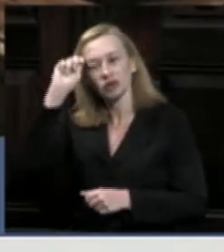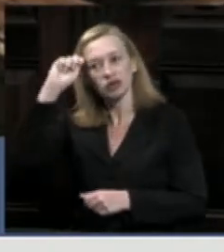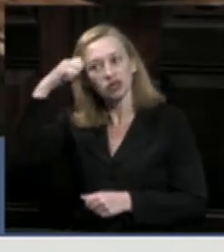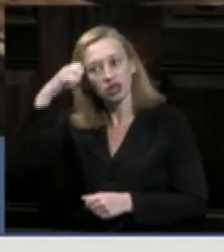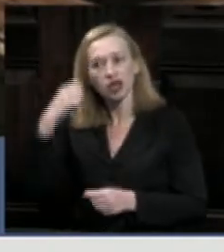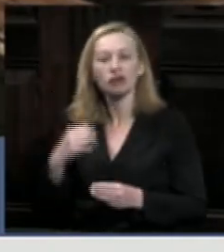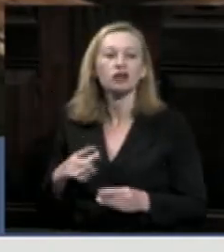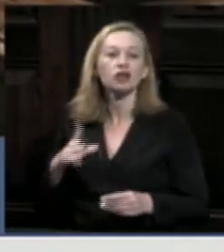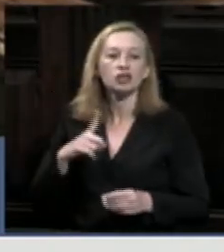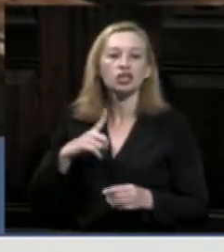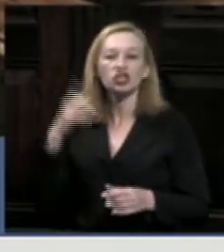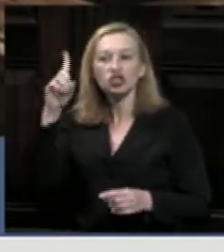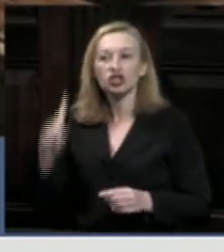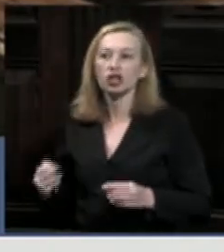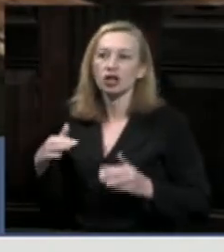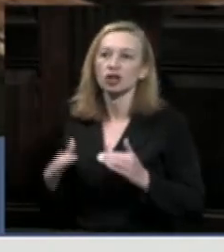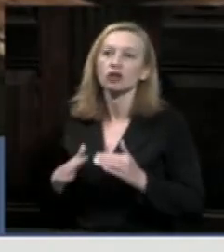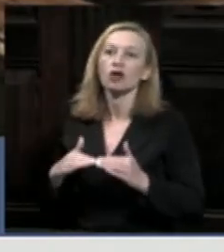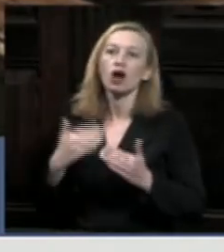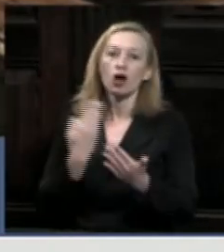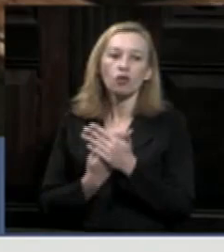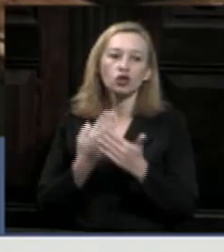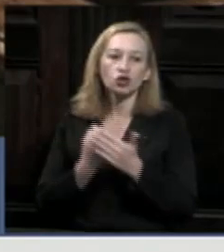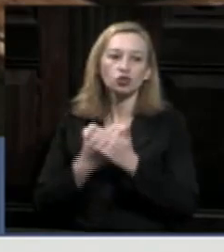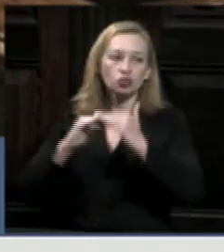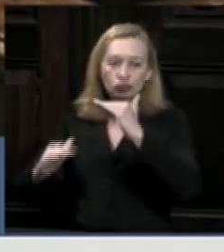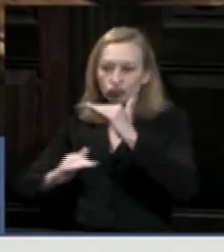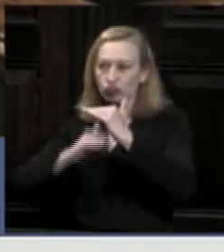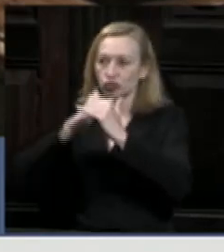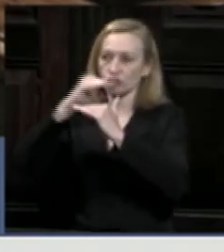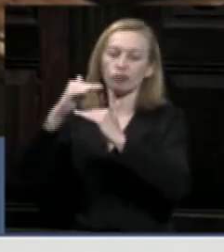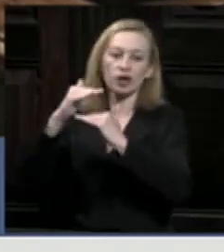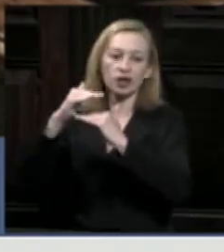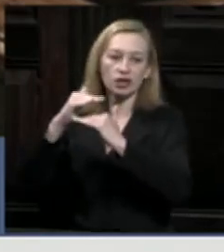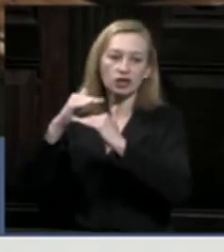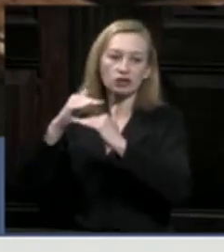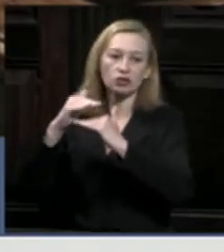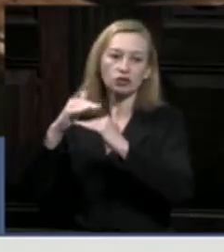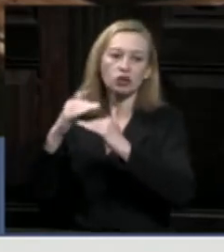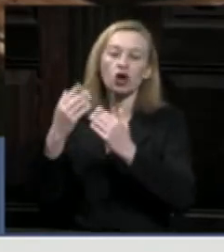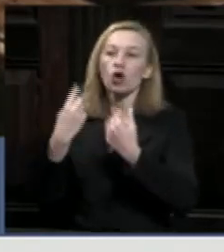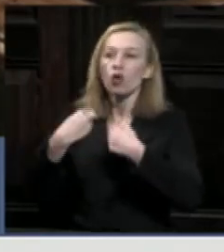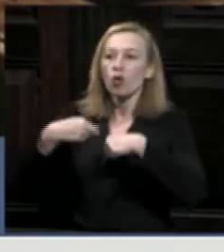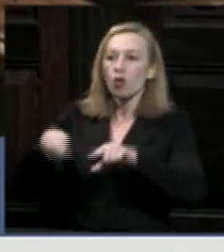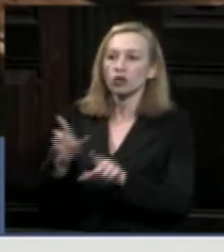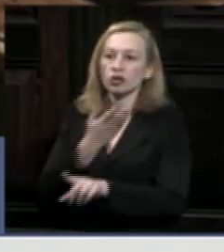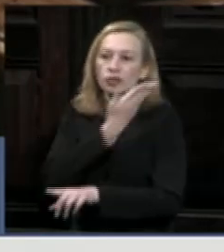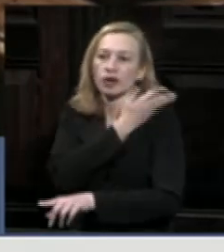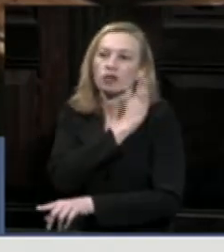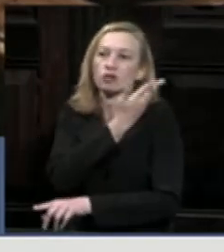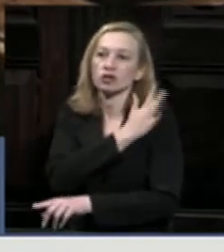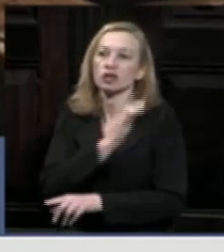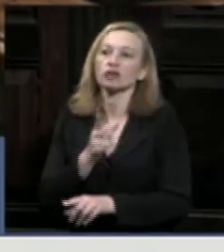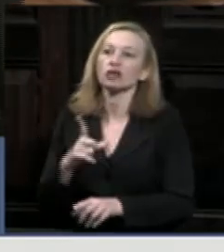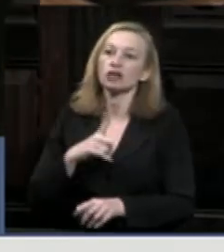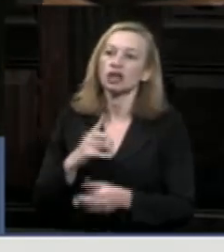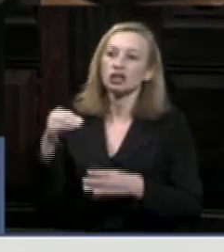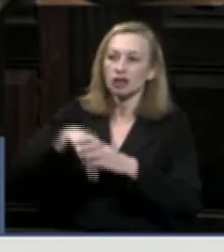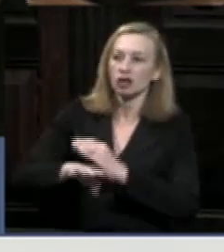de política de reparação contra os séculos de racismo que a gente enfrenta no nosso país